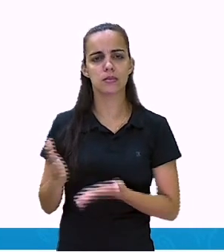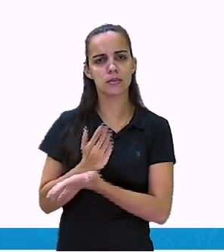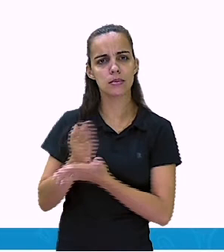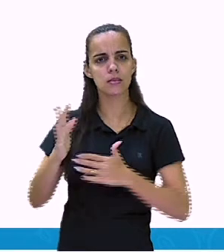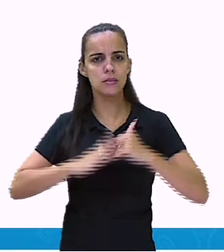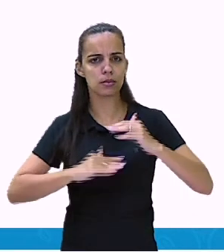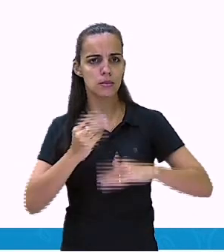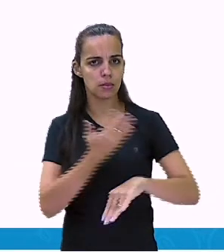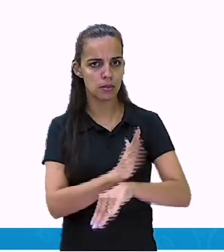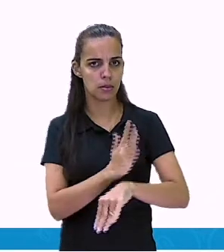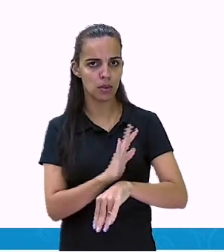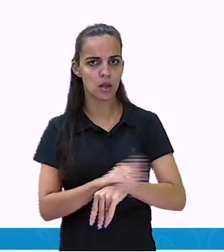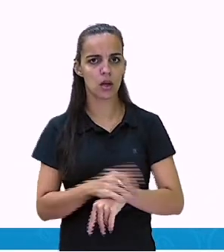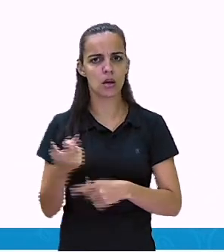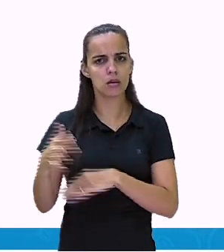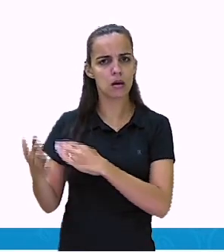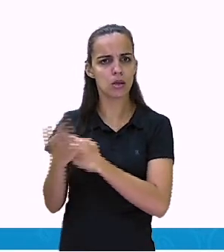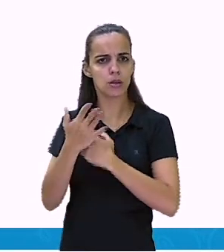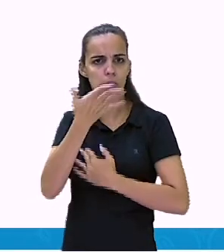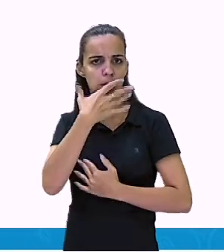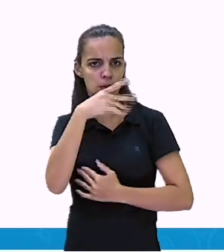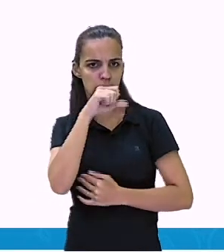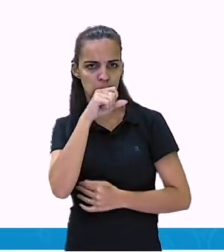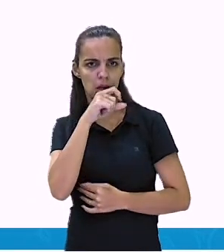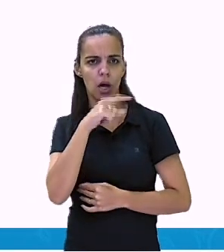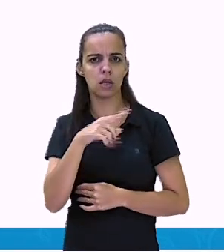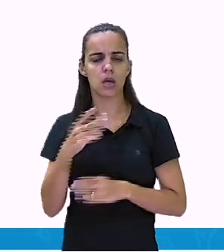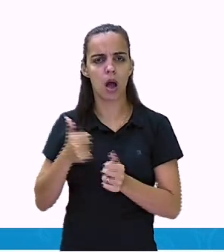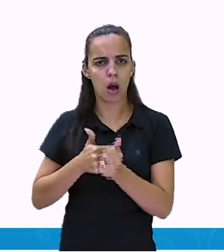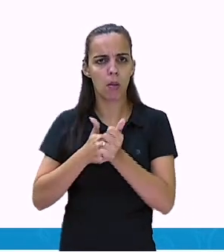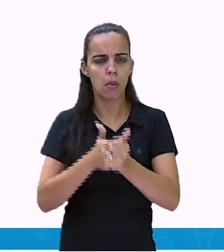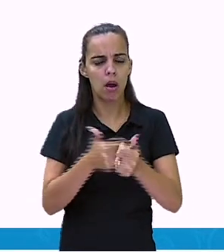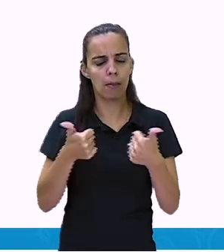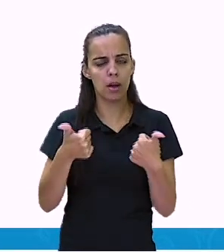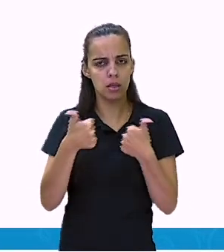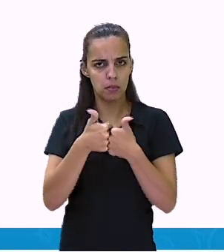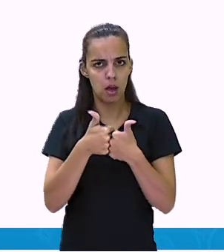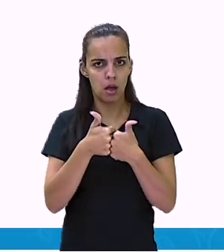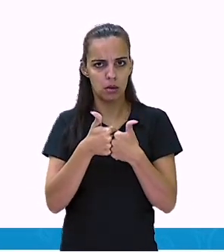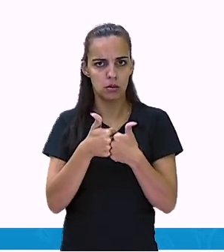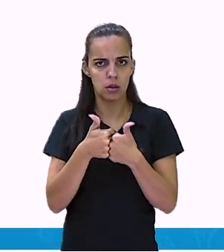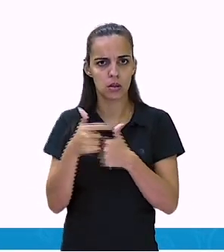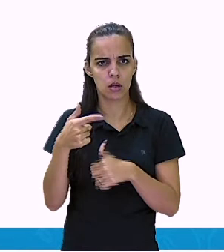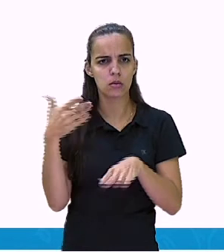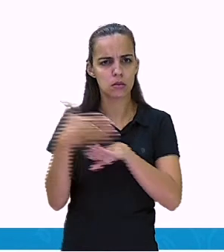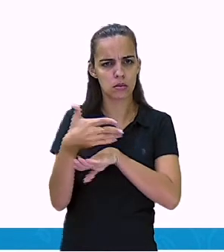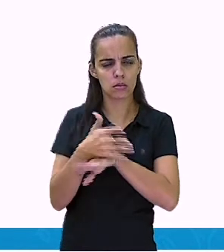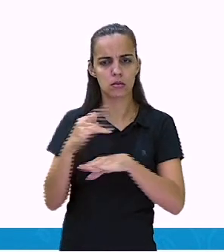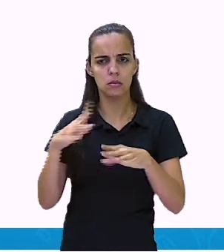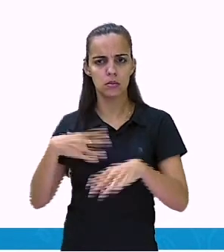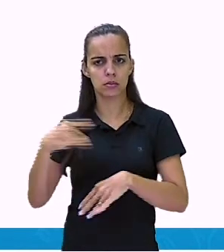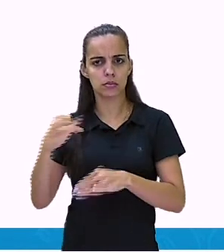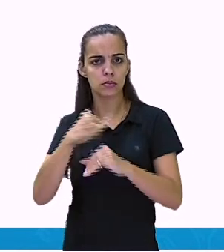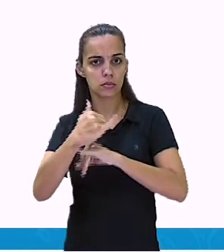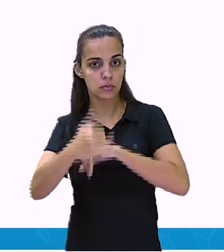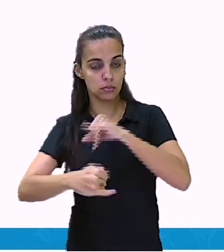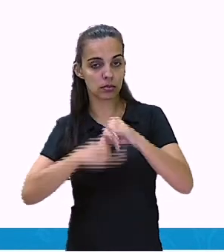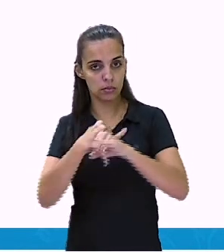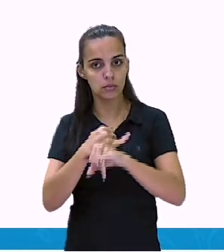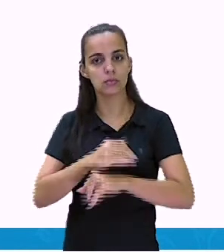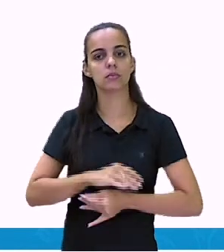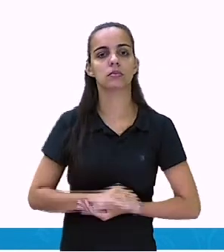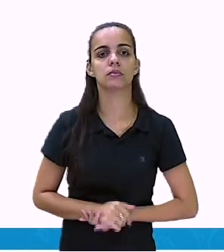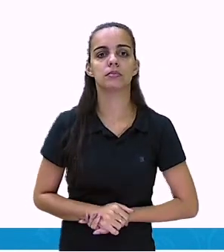Algumas práticas colaboram para que os pais consigam acompanhar mais de perto os acessos dos filhos à